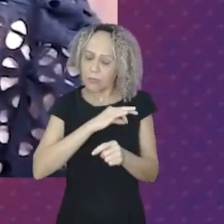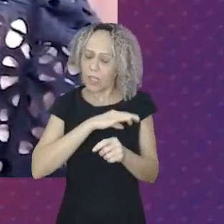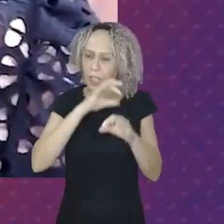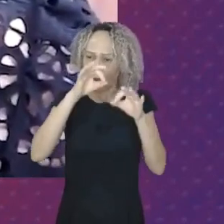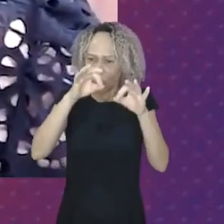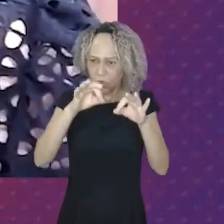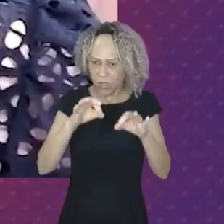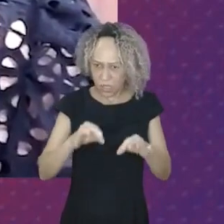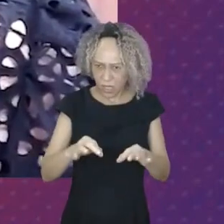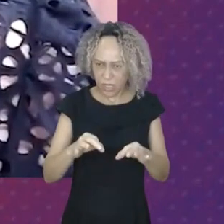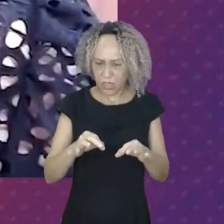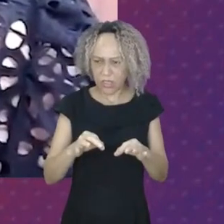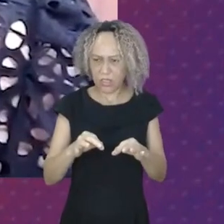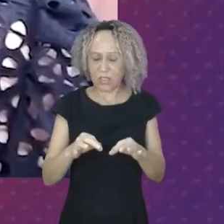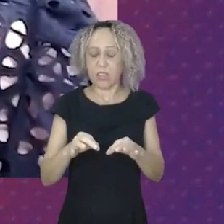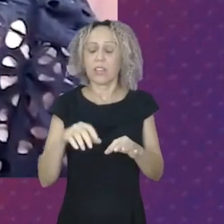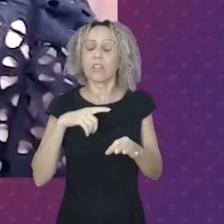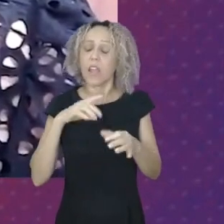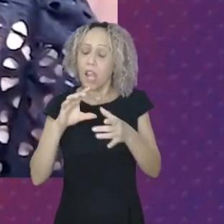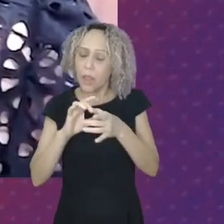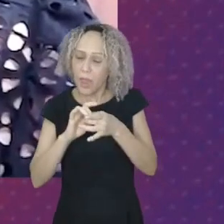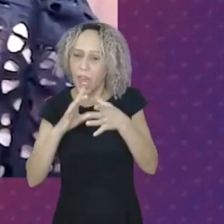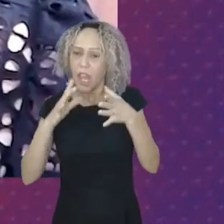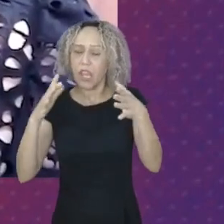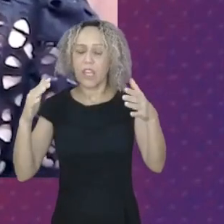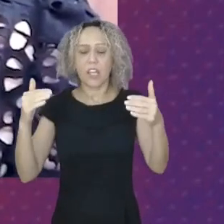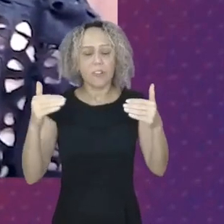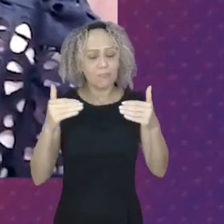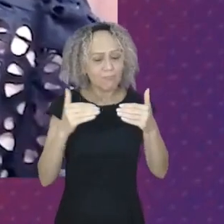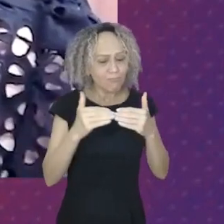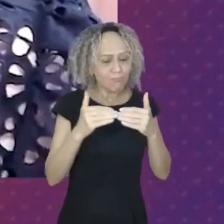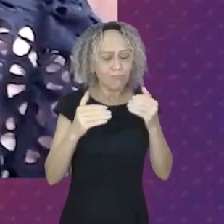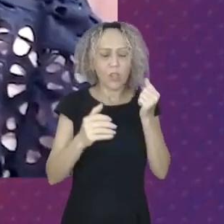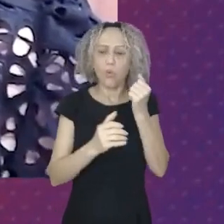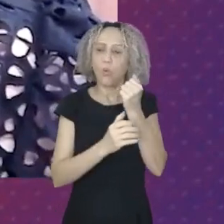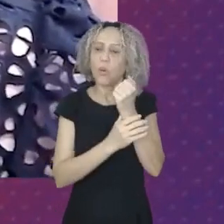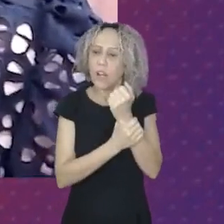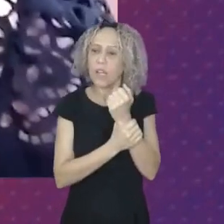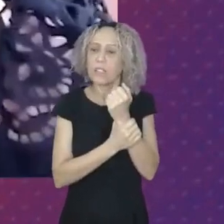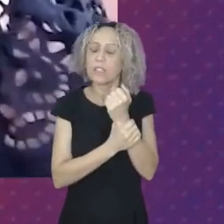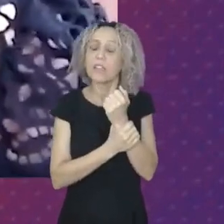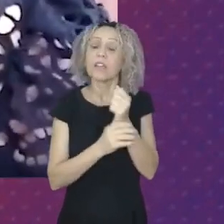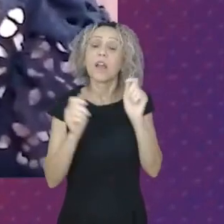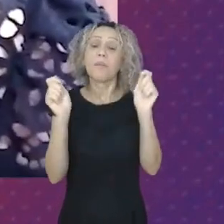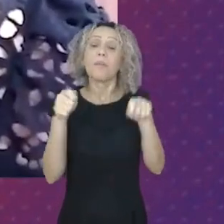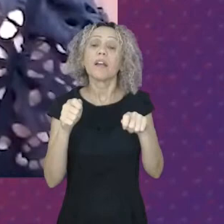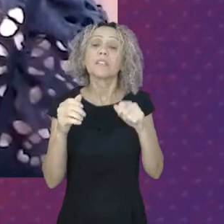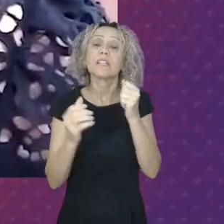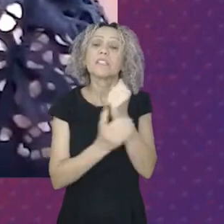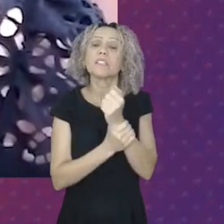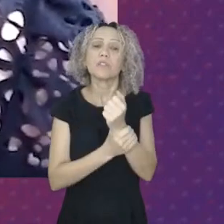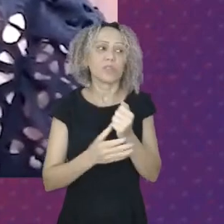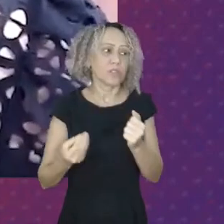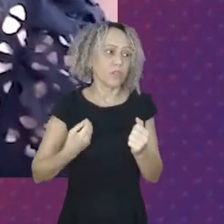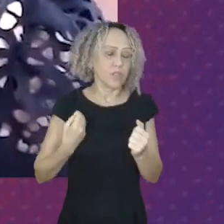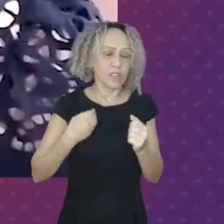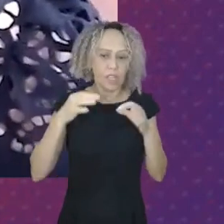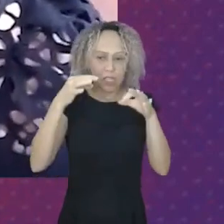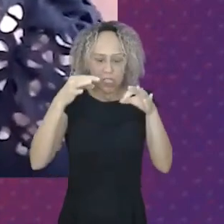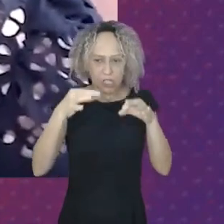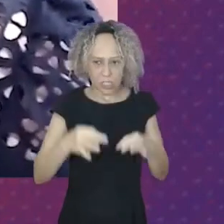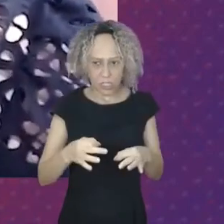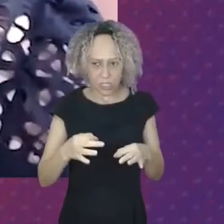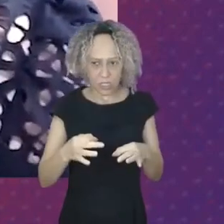em condições de liberdade, equidade, segurança, capaz de garantir vida digna. Então, é